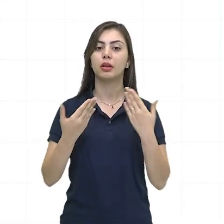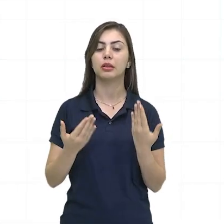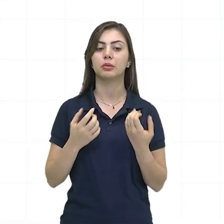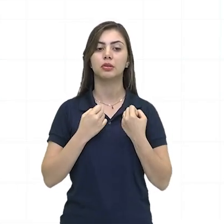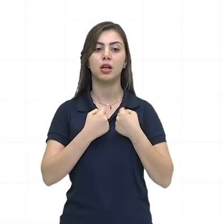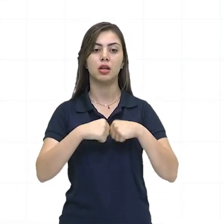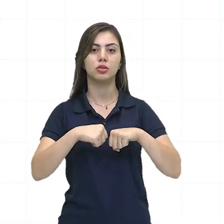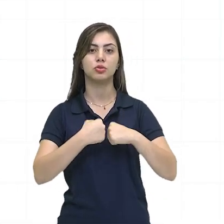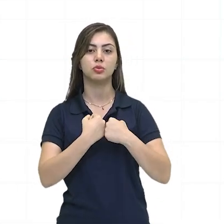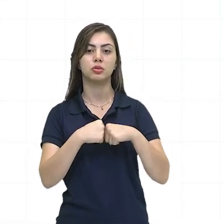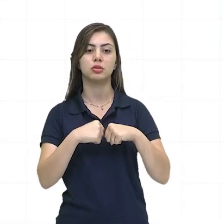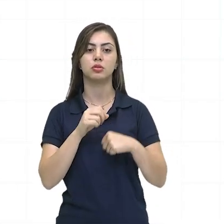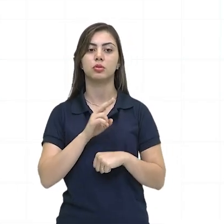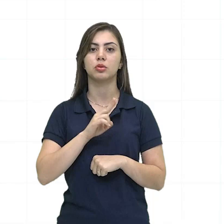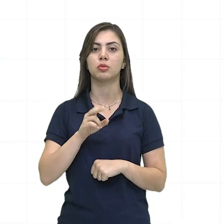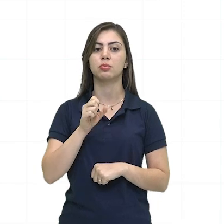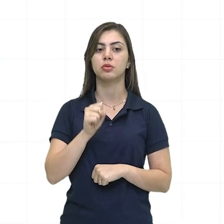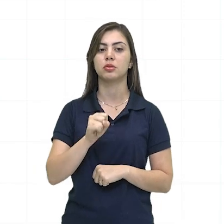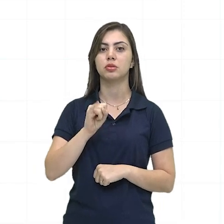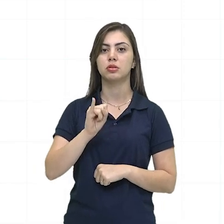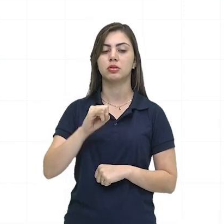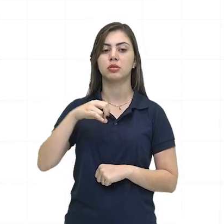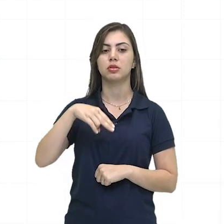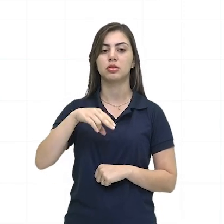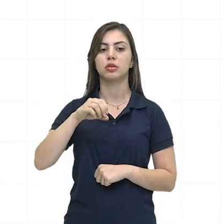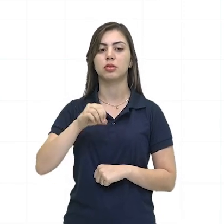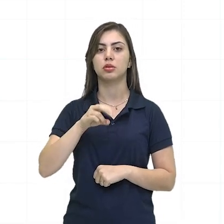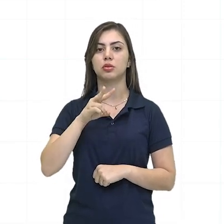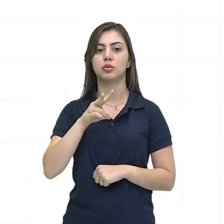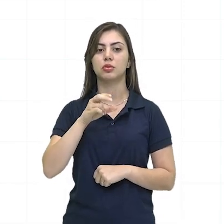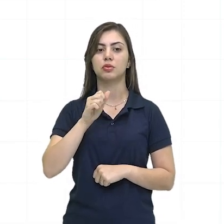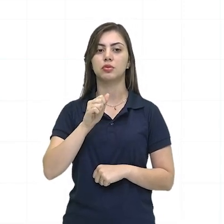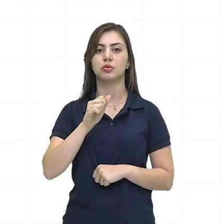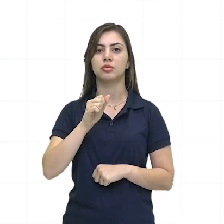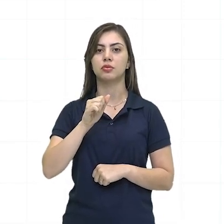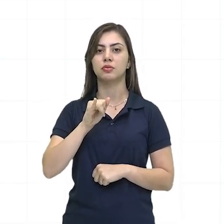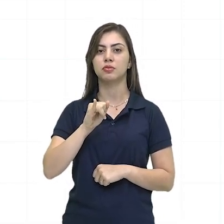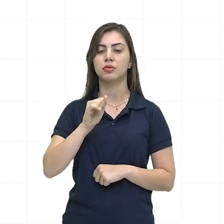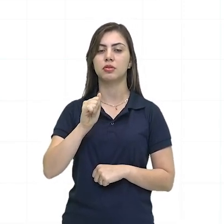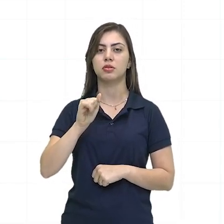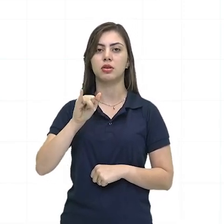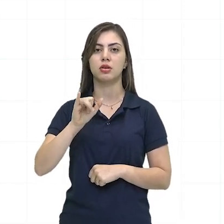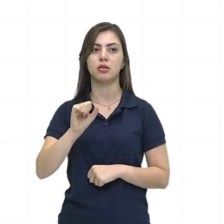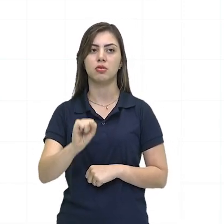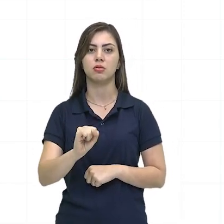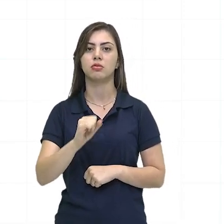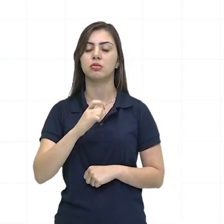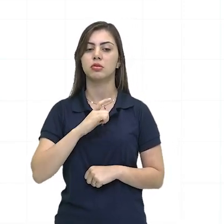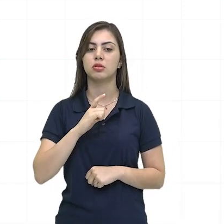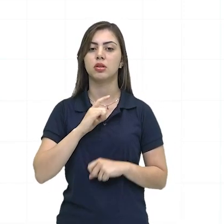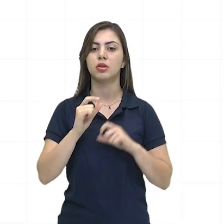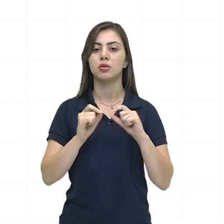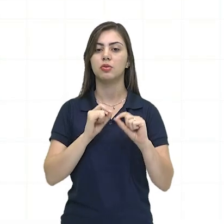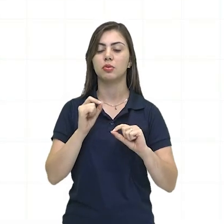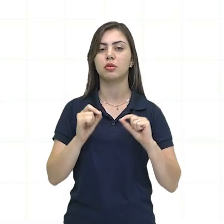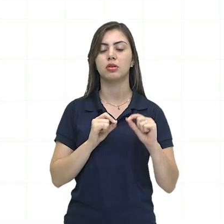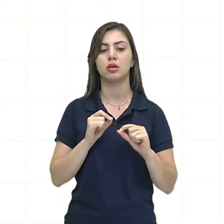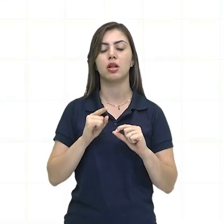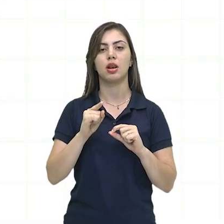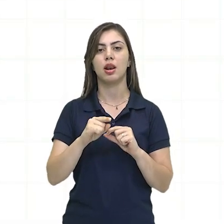sinoviais, elas produzem esse líquido sinovial, que fica numa